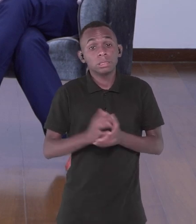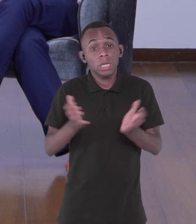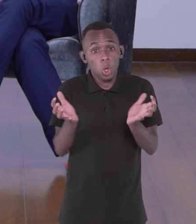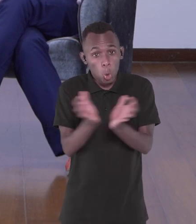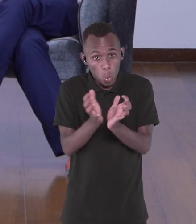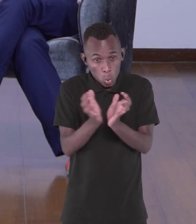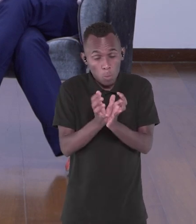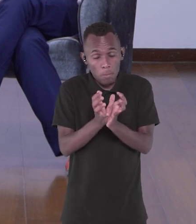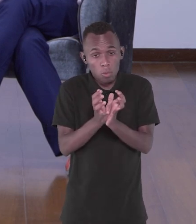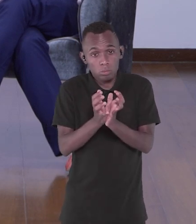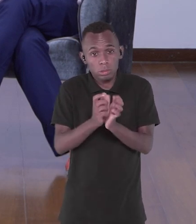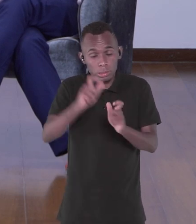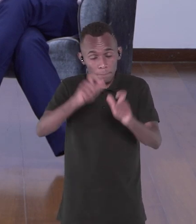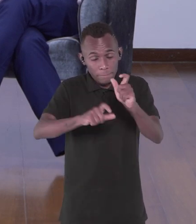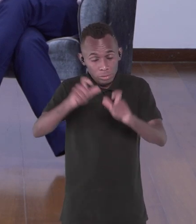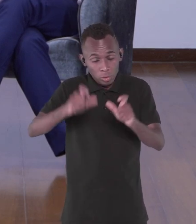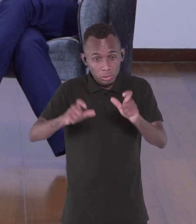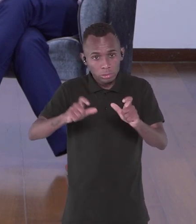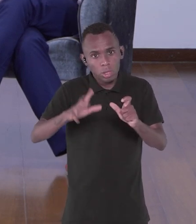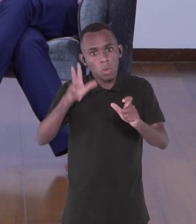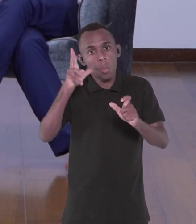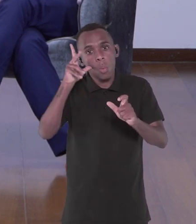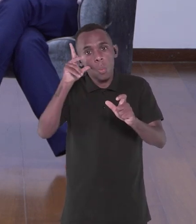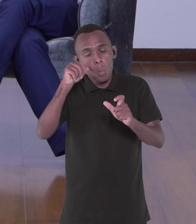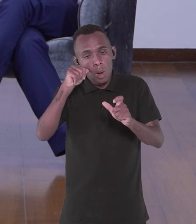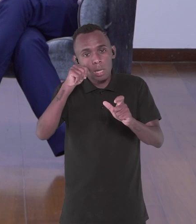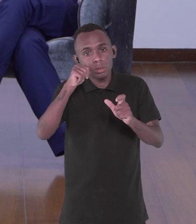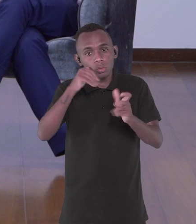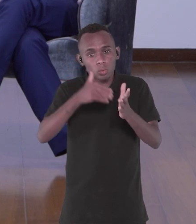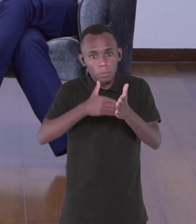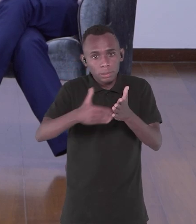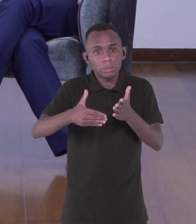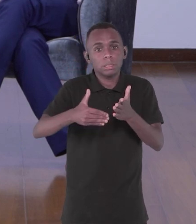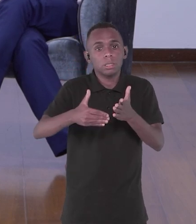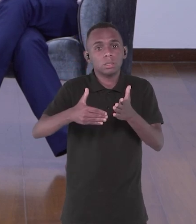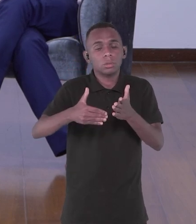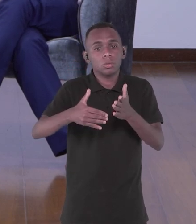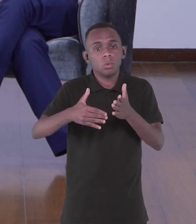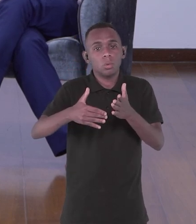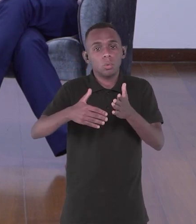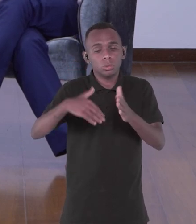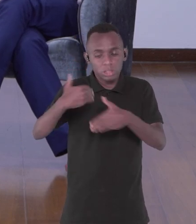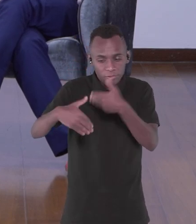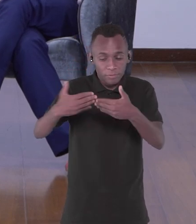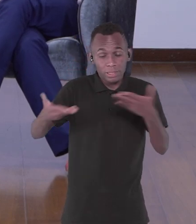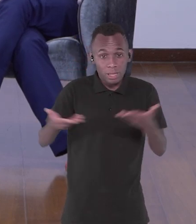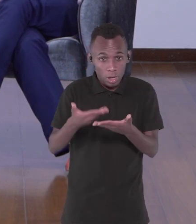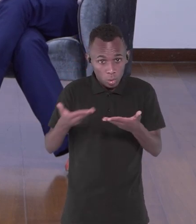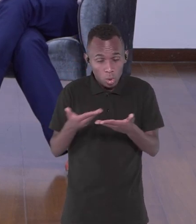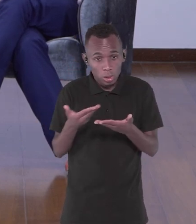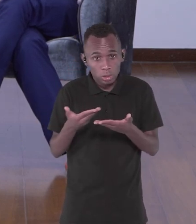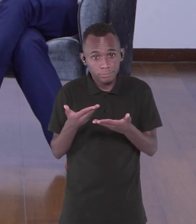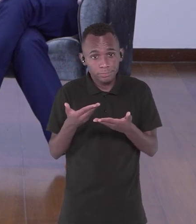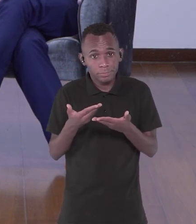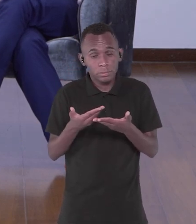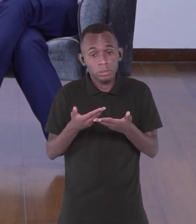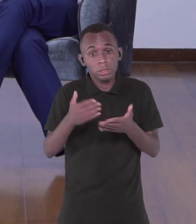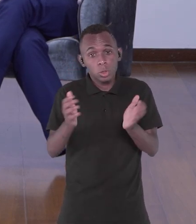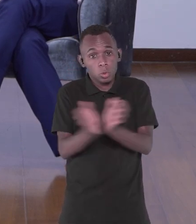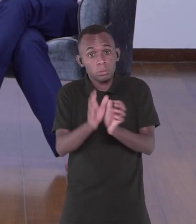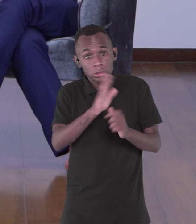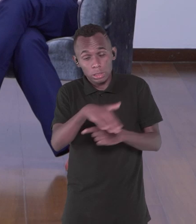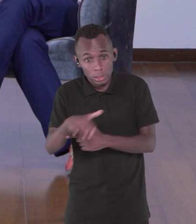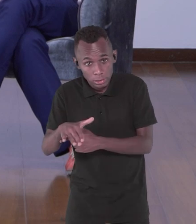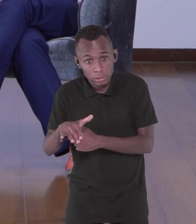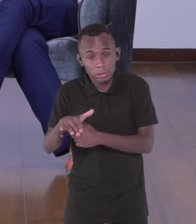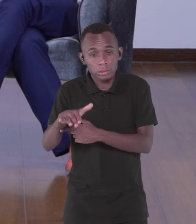grupo de pessoas, que eu acho que está sendo formado, sim, porque eu converso e a gente vê, essas crianças